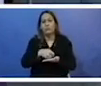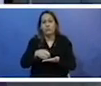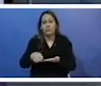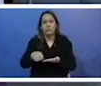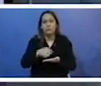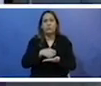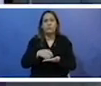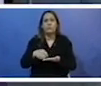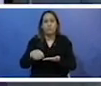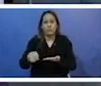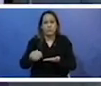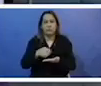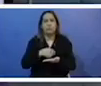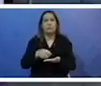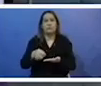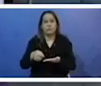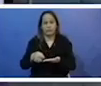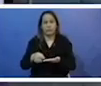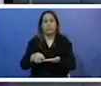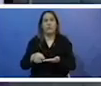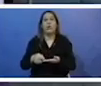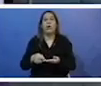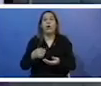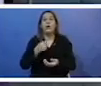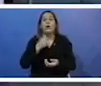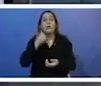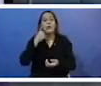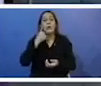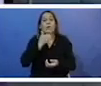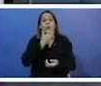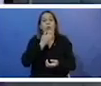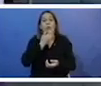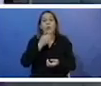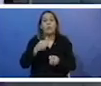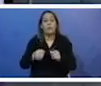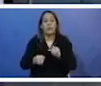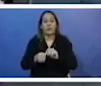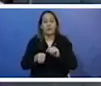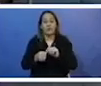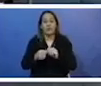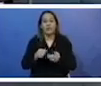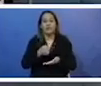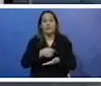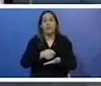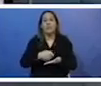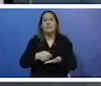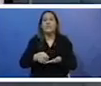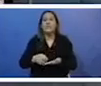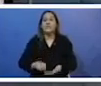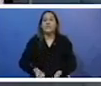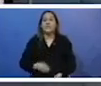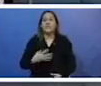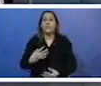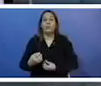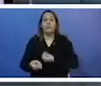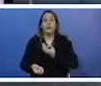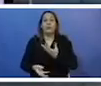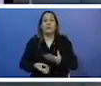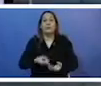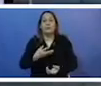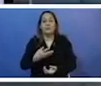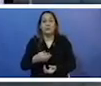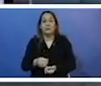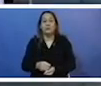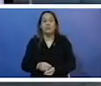folha sulfite, tá? E lá o artista gravasse a sua poesia. Então são livrinhos pequenos, tá? E feito em